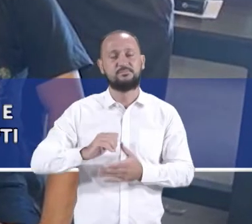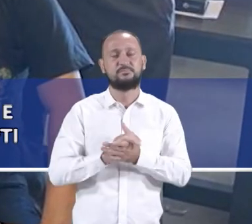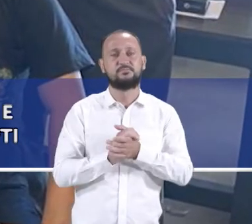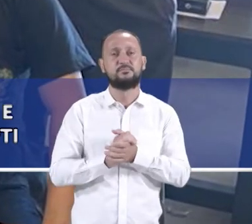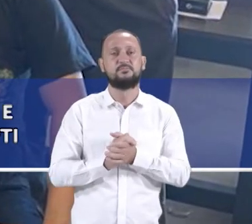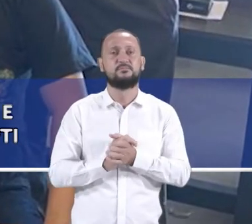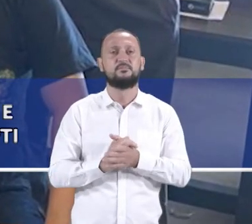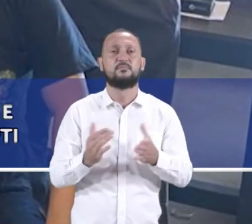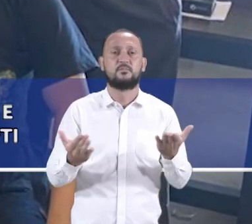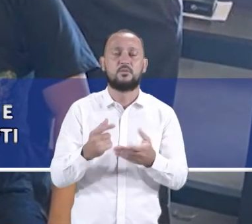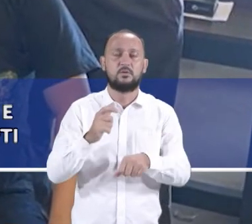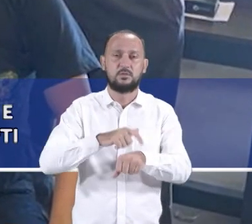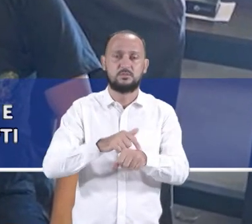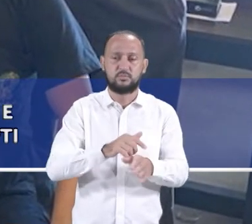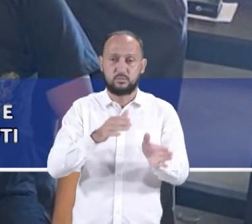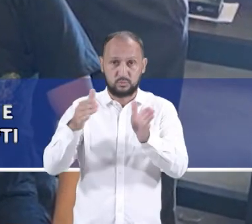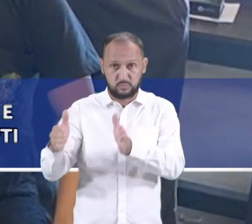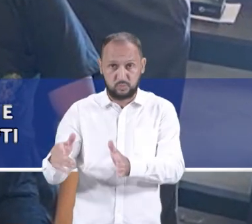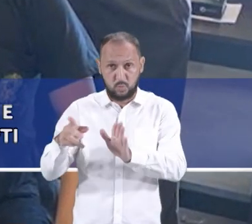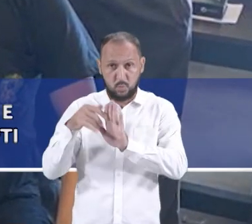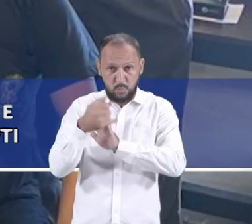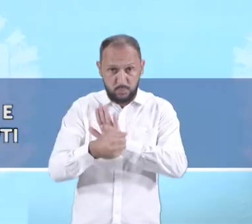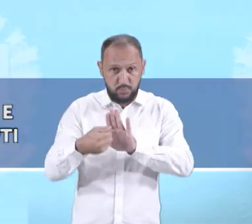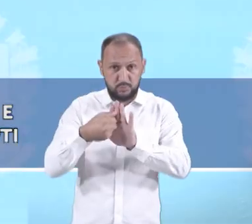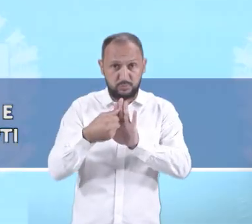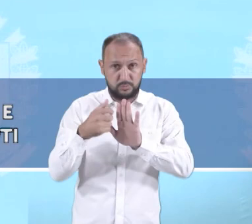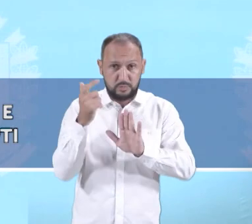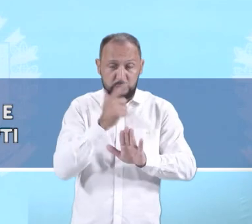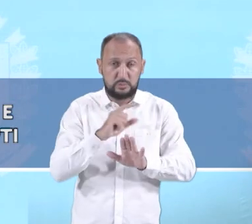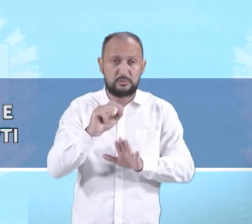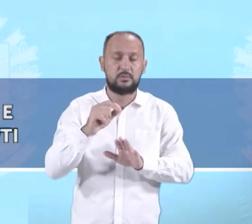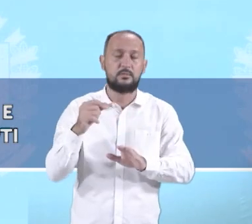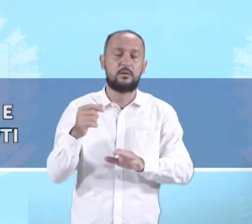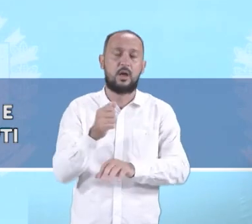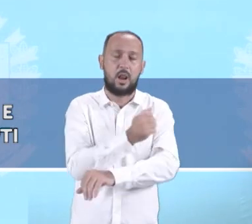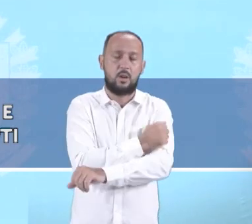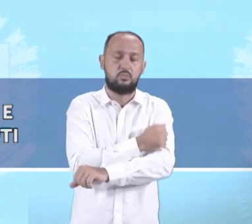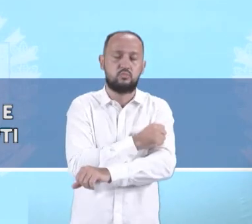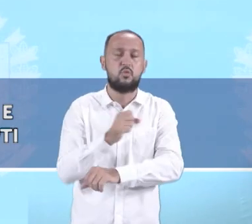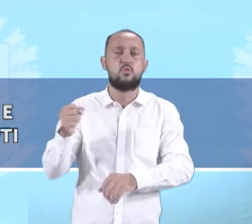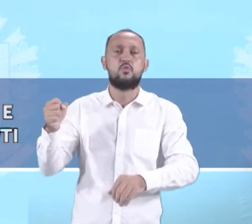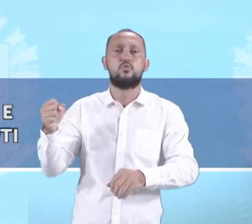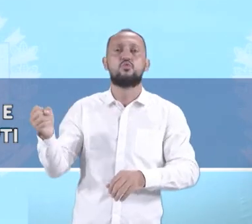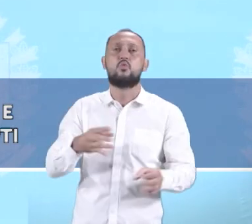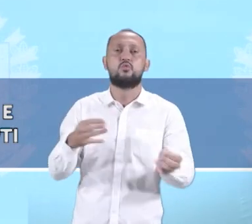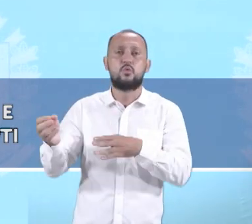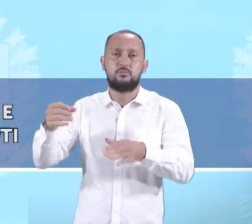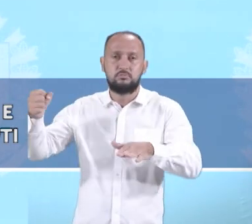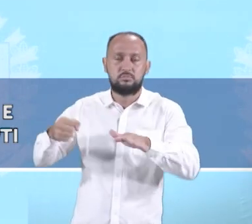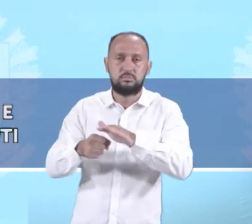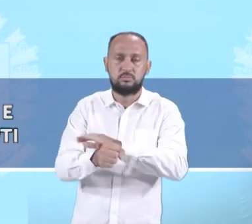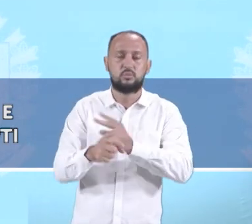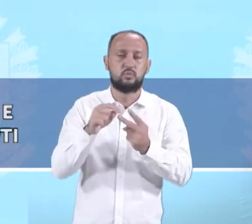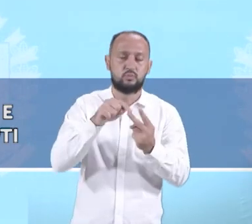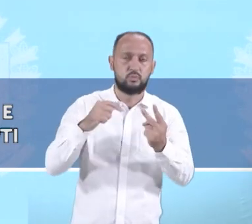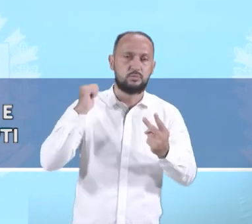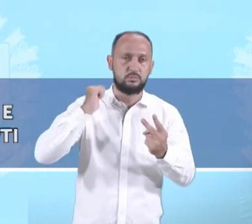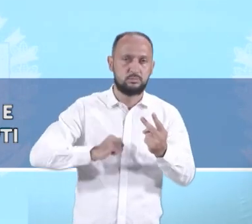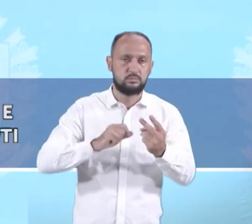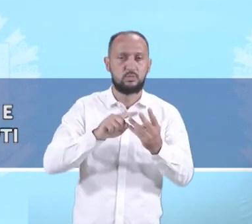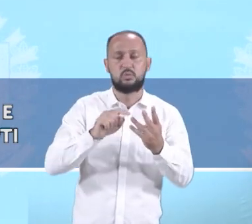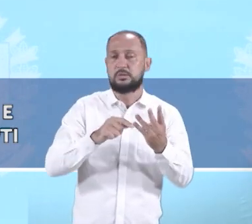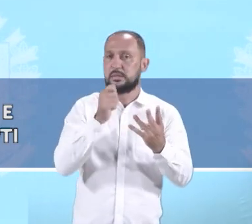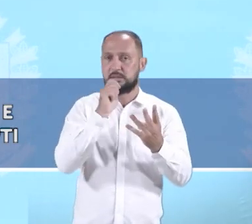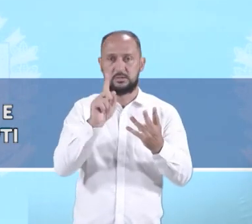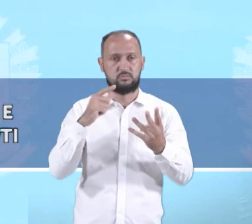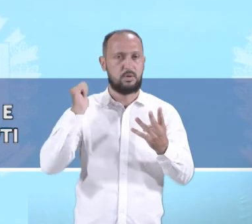bolsa, né? E agora, nesse estágio do projeto, nós temos mais estudantes participando, 2